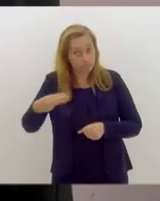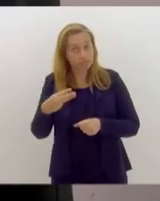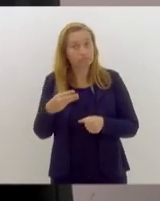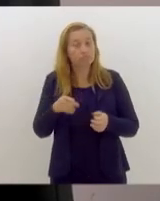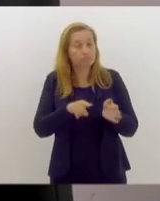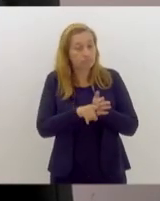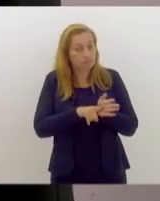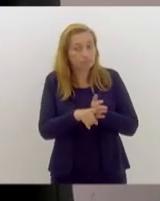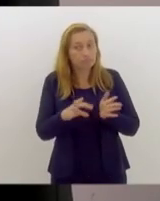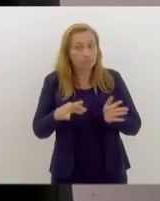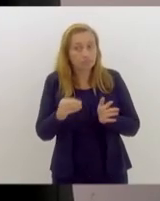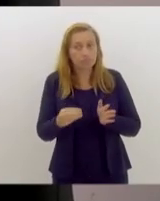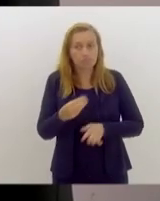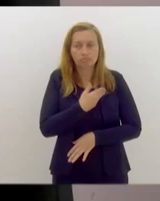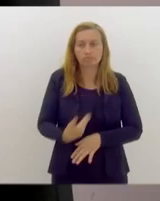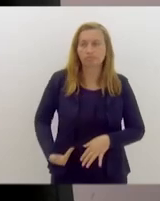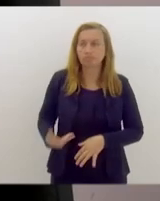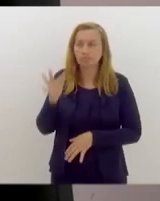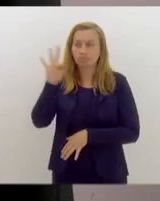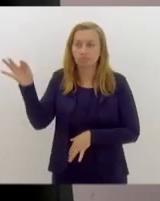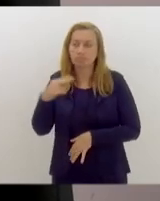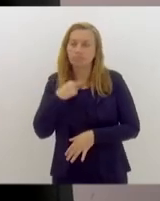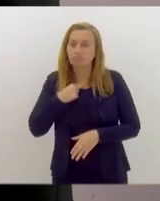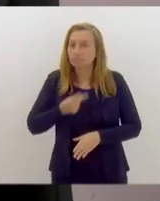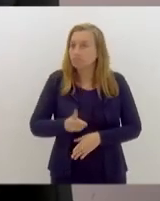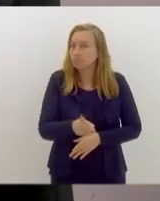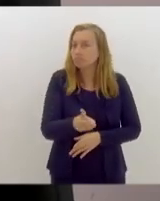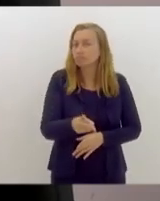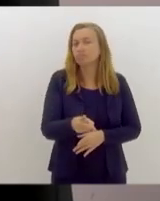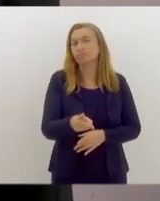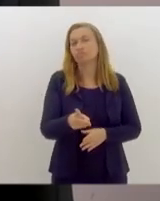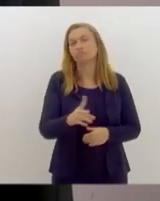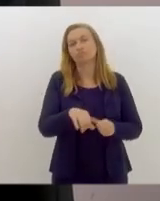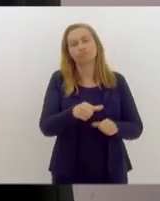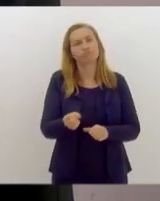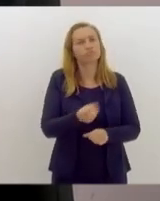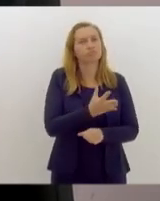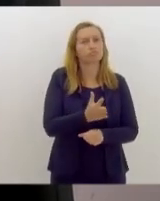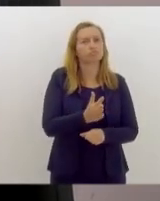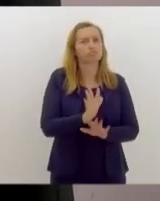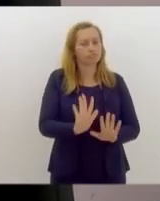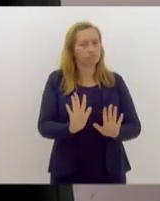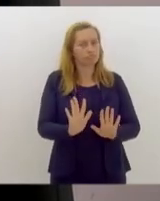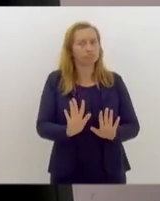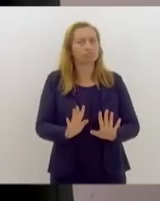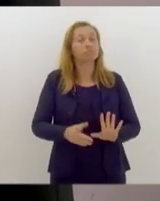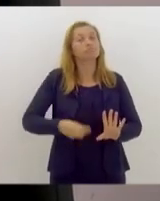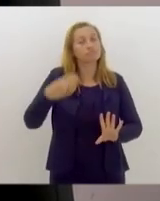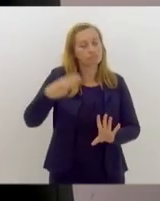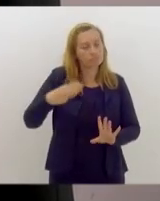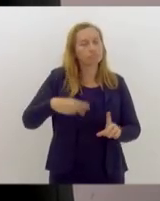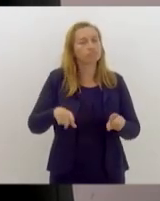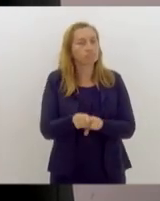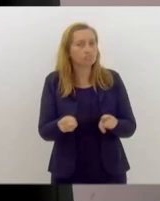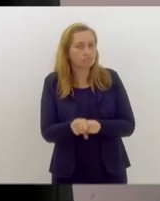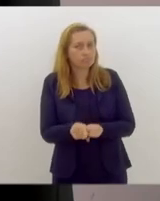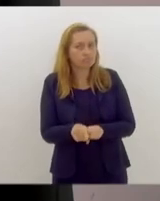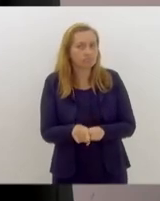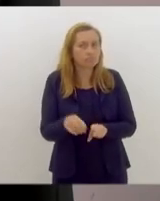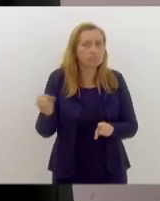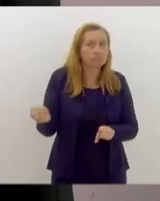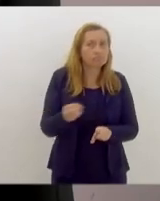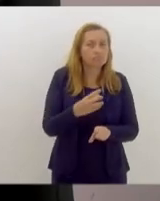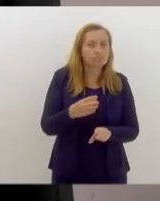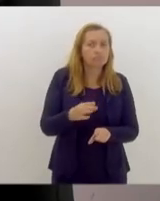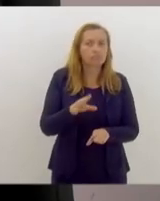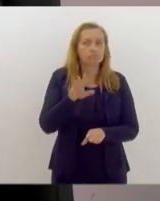é? O governo federal não pode dar sequência a essa reforma absolutamente equivocada. Mas tem um terceiro elemento também, que é o novo